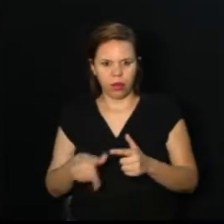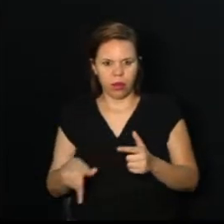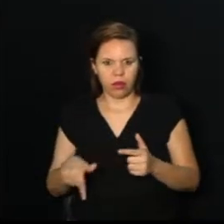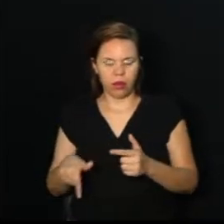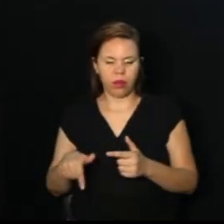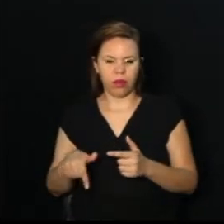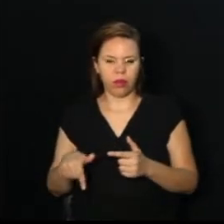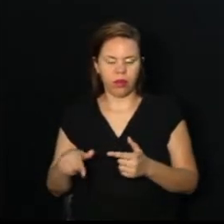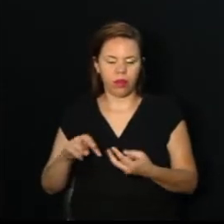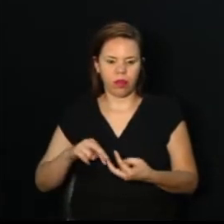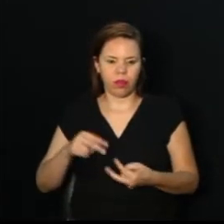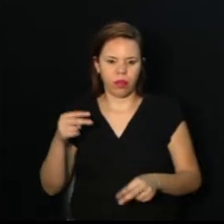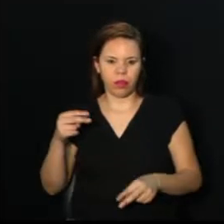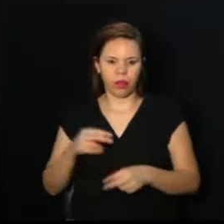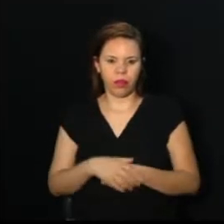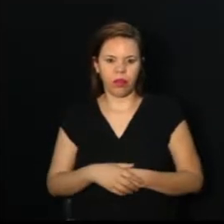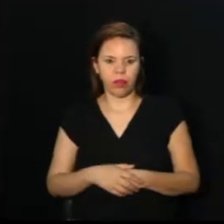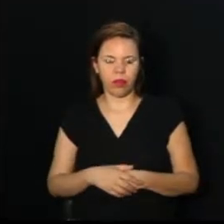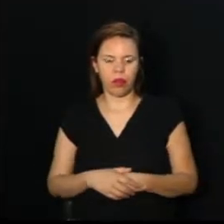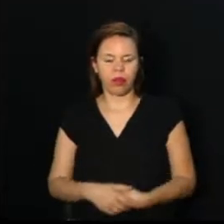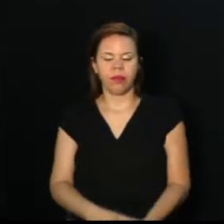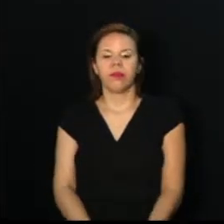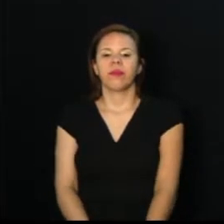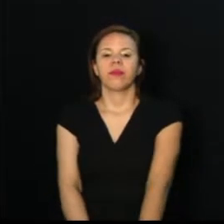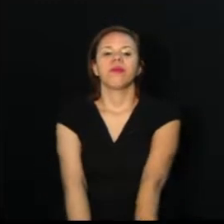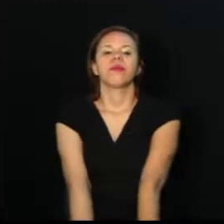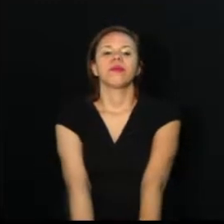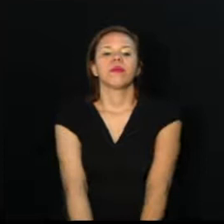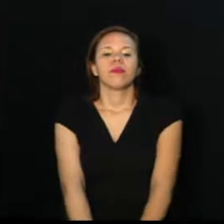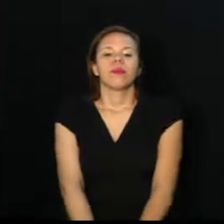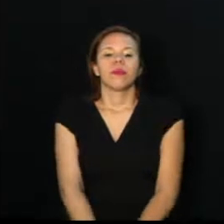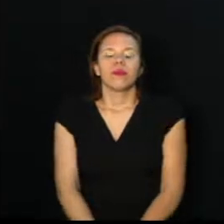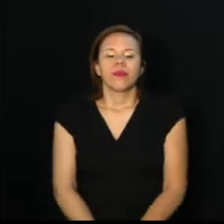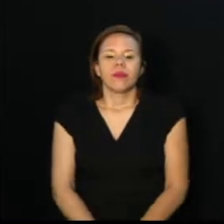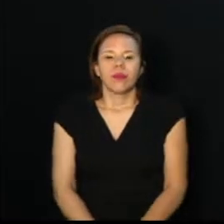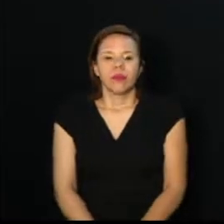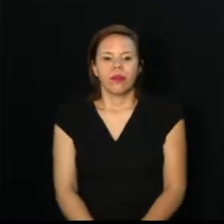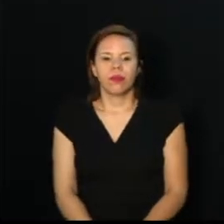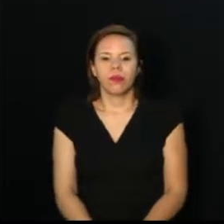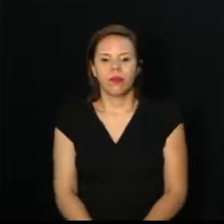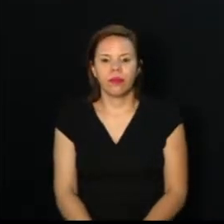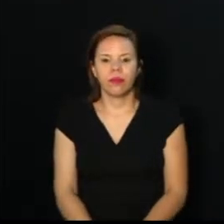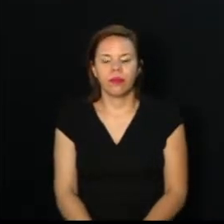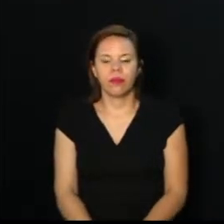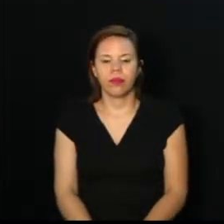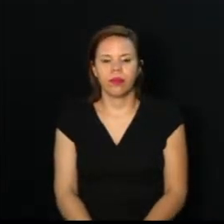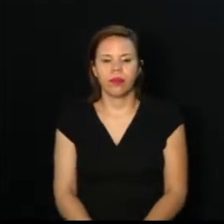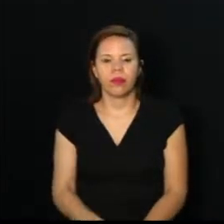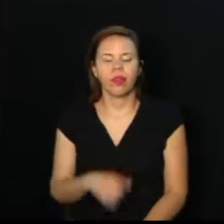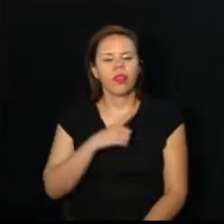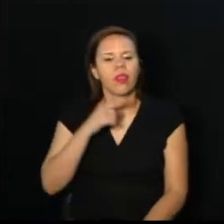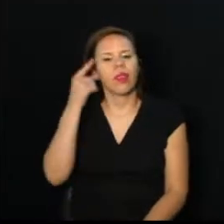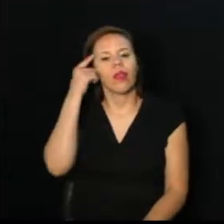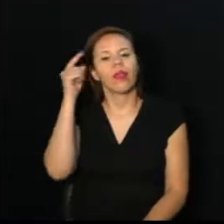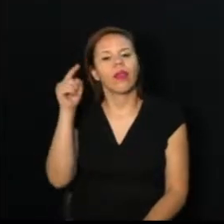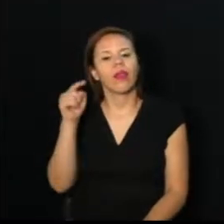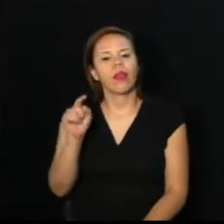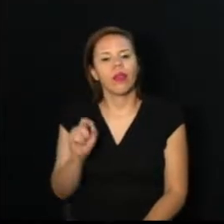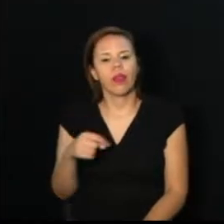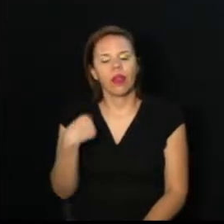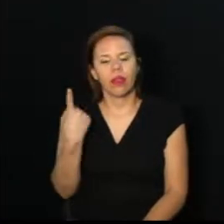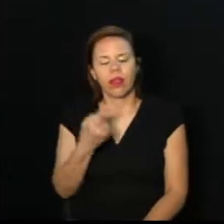ordem genética. Muito bem. Só para vocês terem uma ideia,